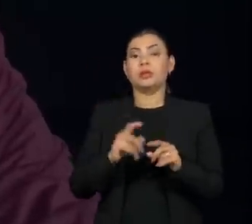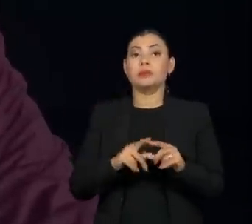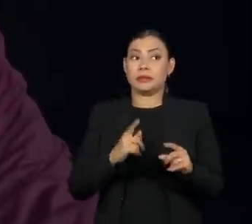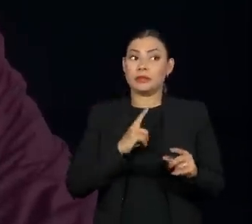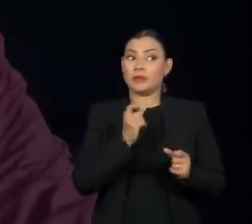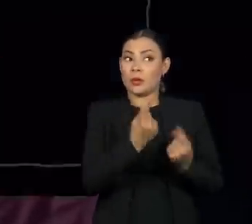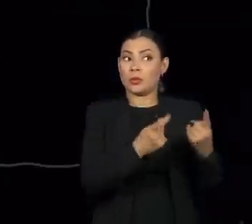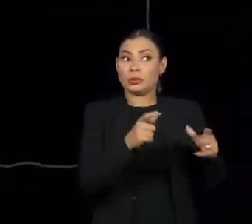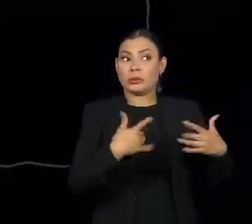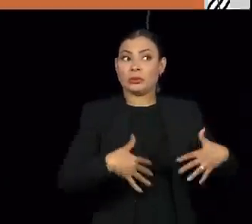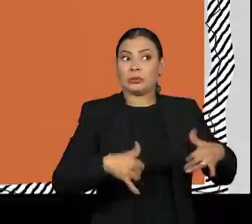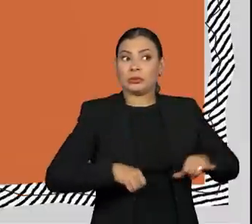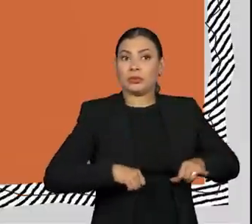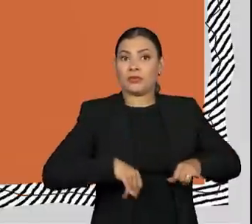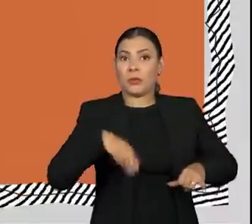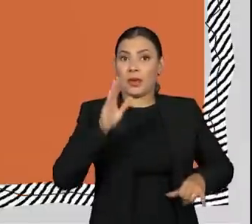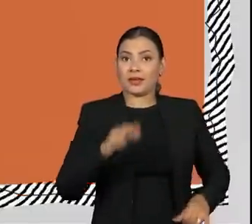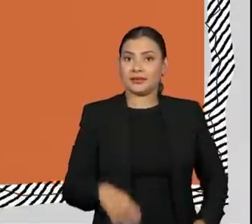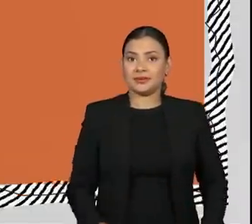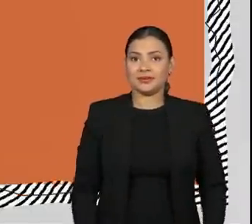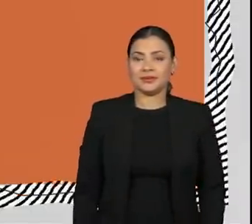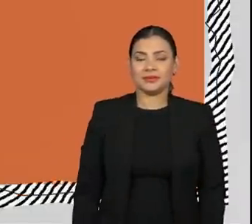calor maior ainda né